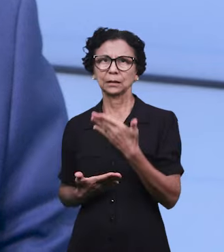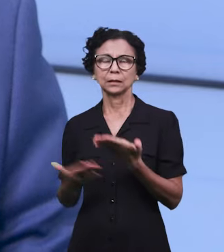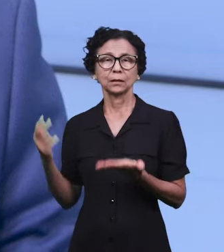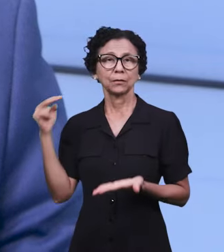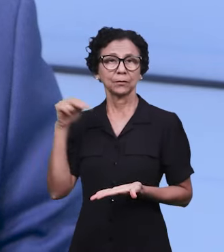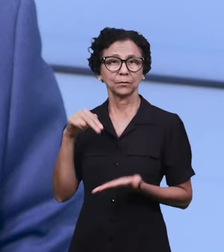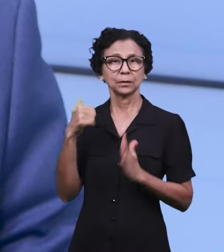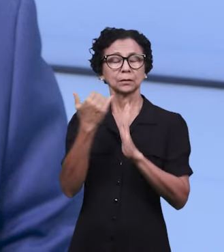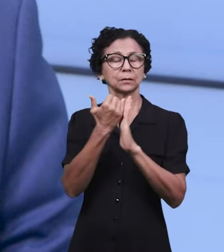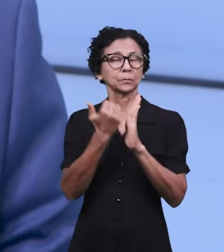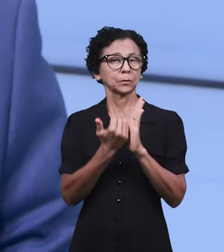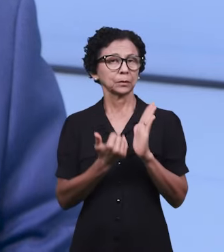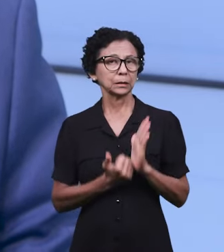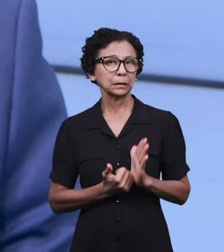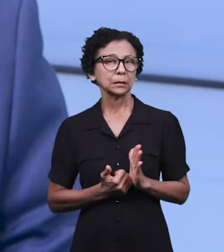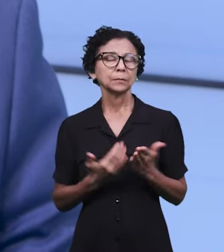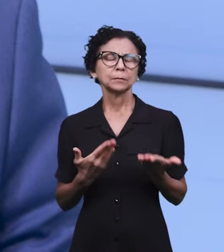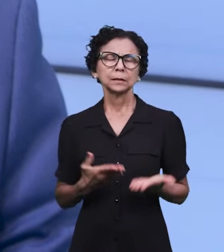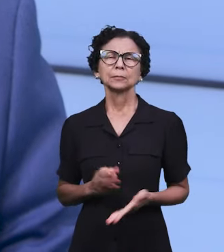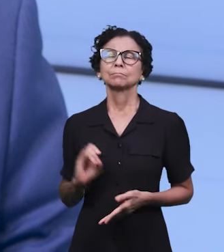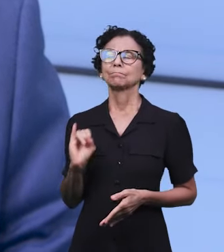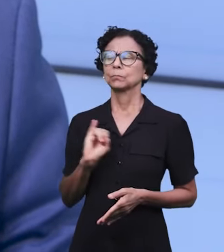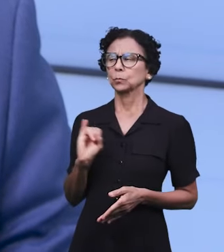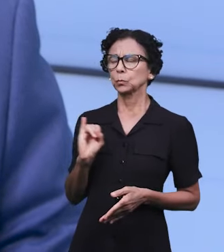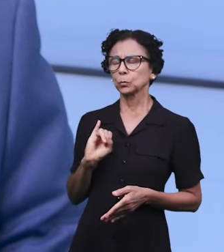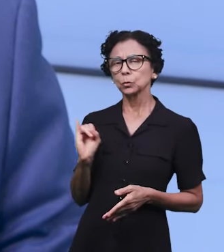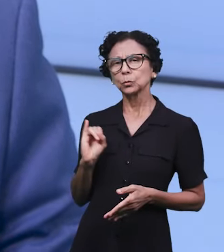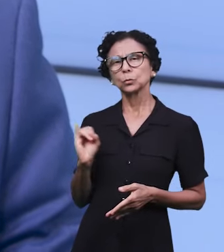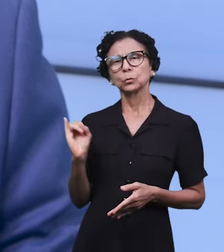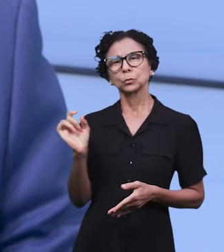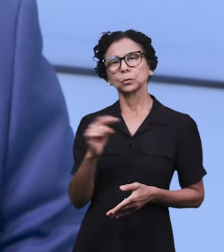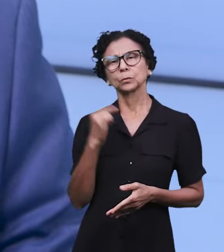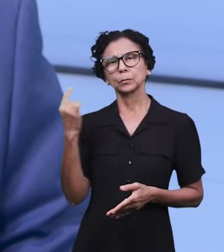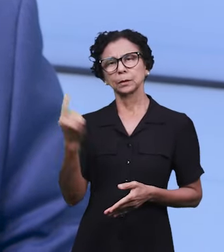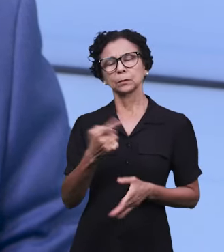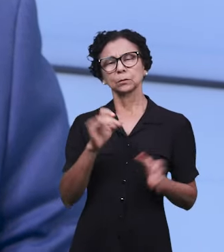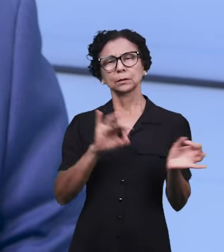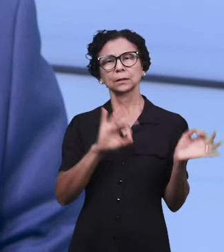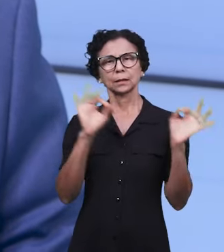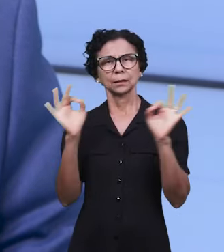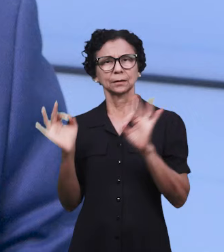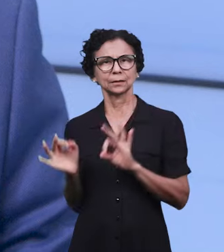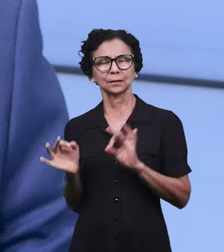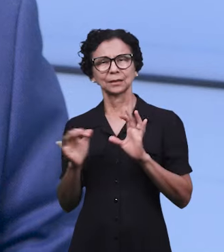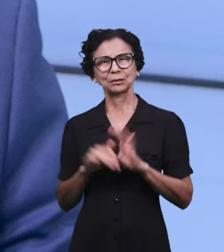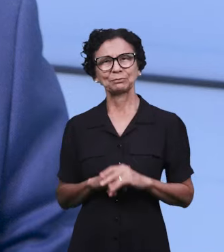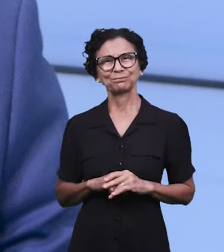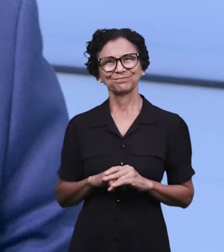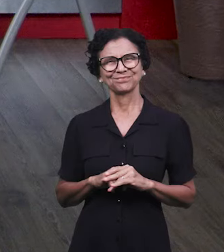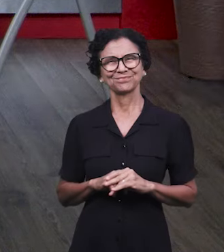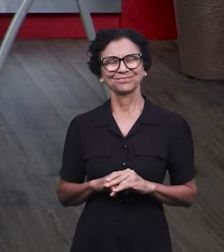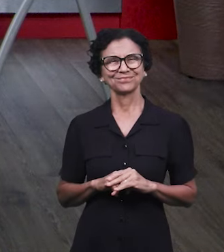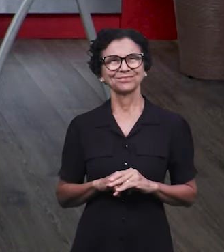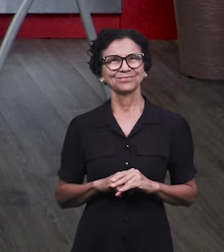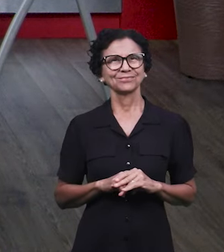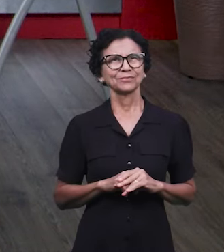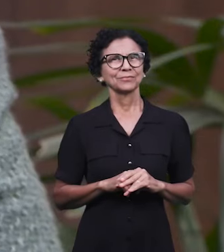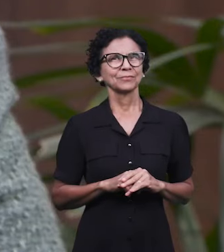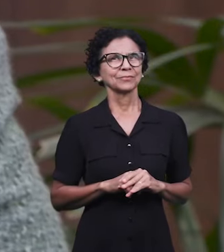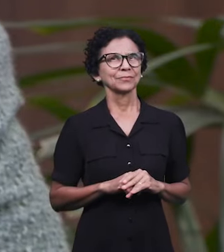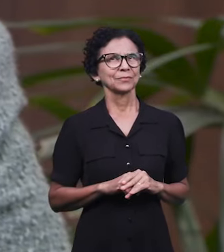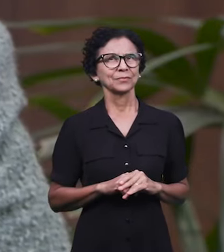com certeza vai ser muito útil para os nossos ouvintes para todos aqueles que assistir esse programa drana C